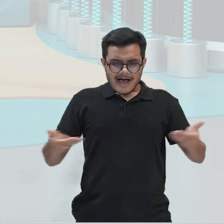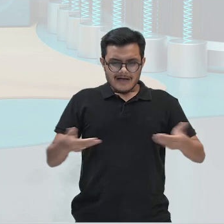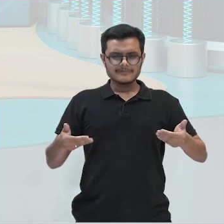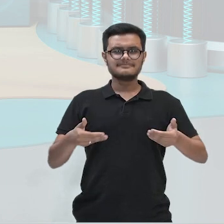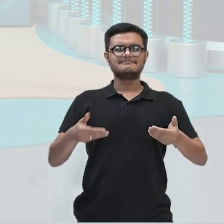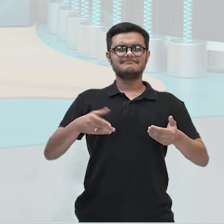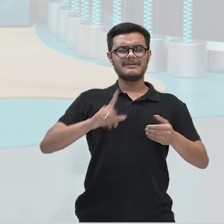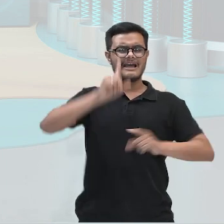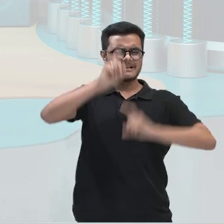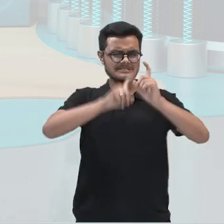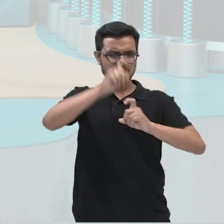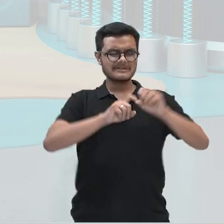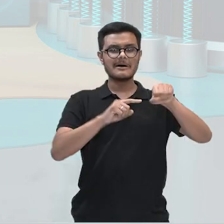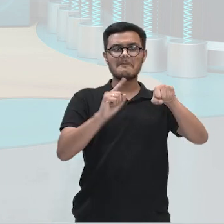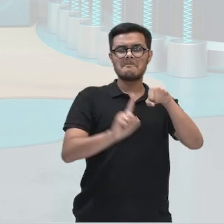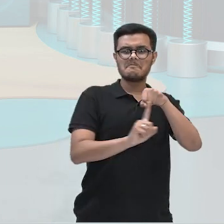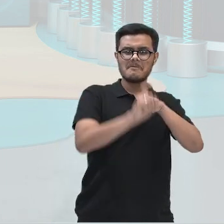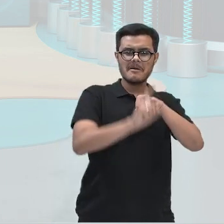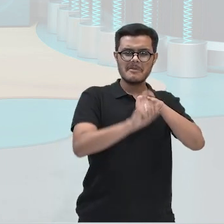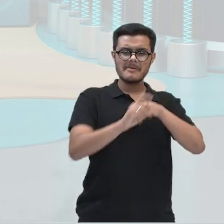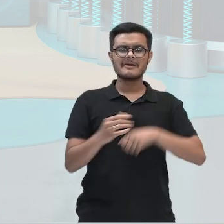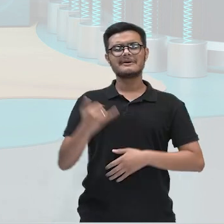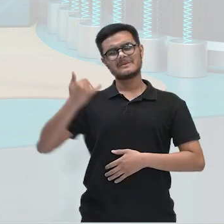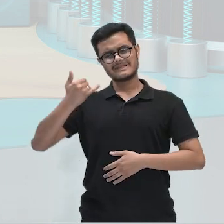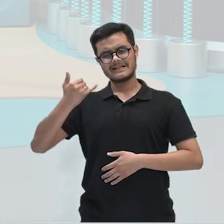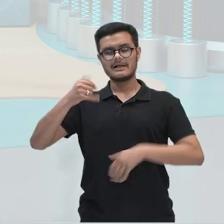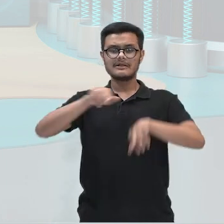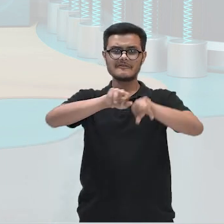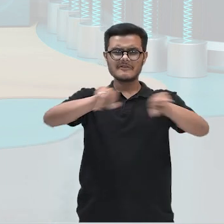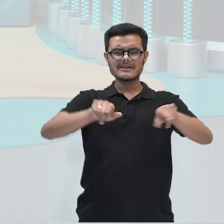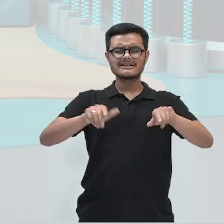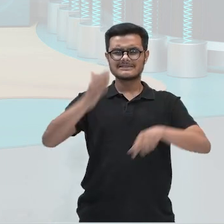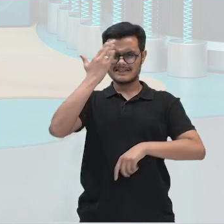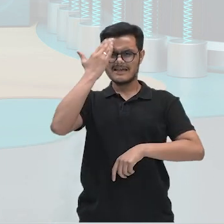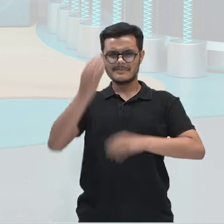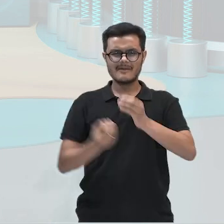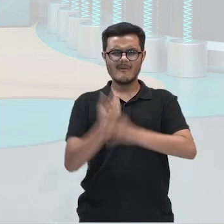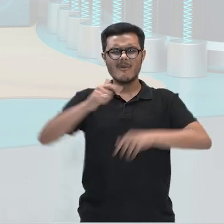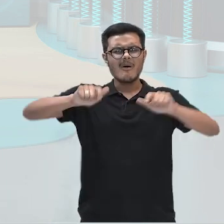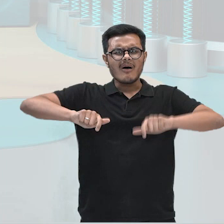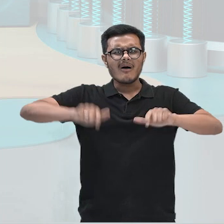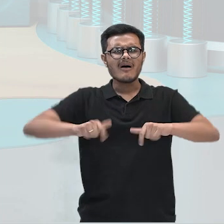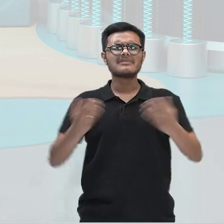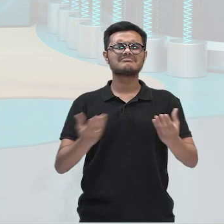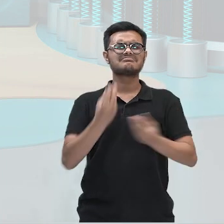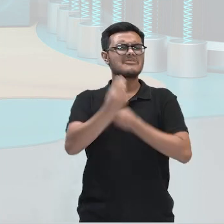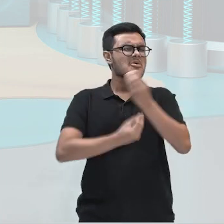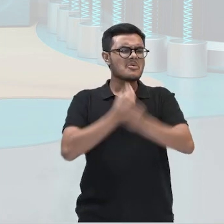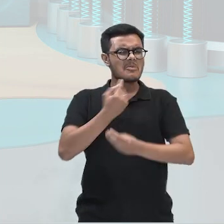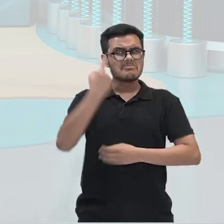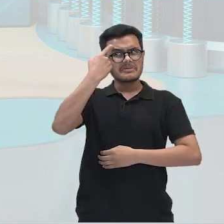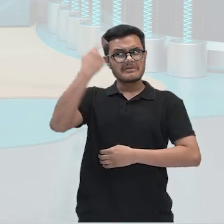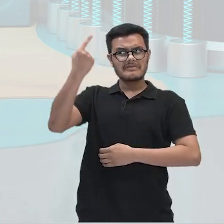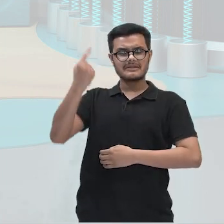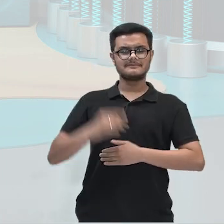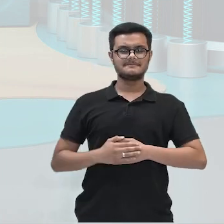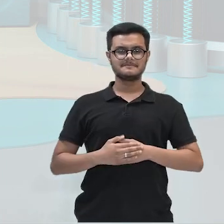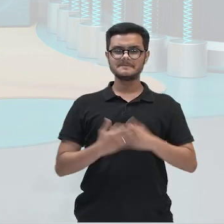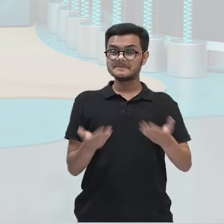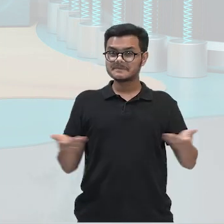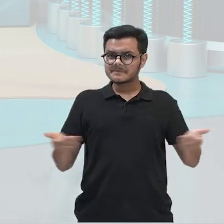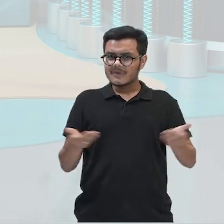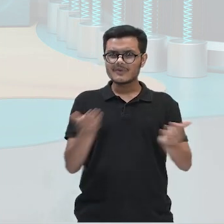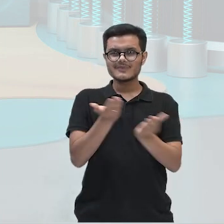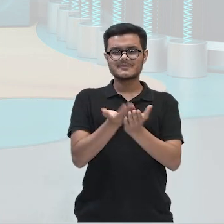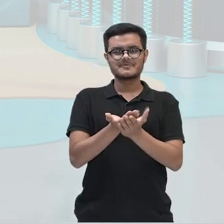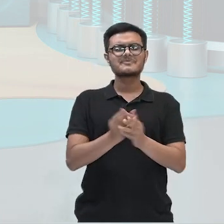que nós conhecemos hoje em dia? Você sabe de onde eles vieram, como eles foram criados? Então a gente vai ver um